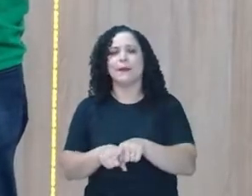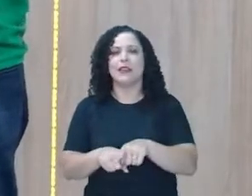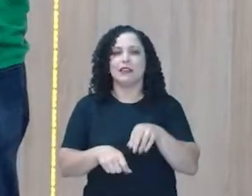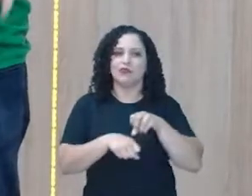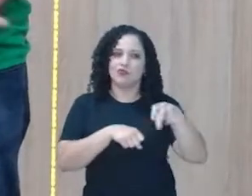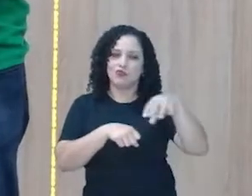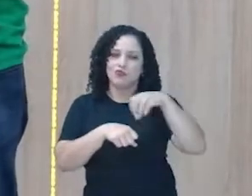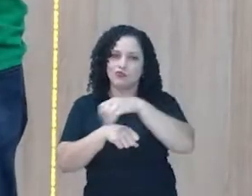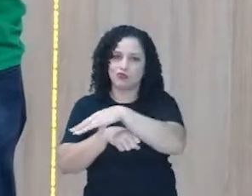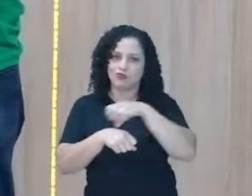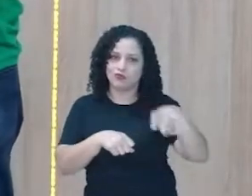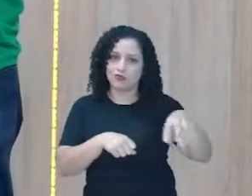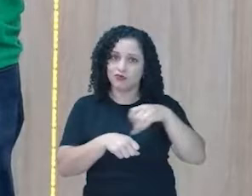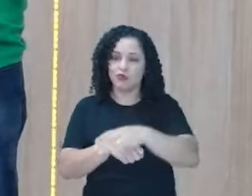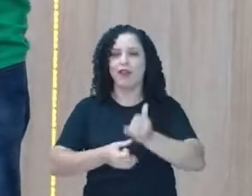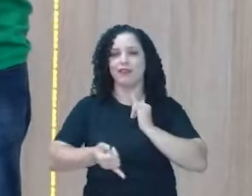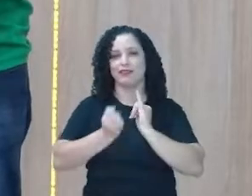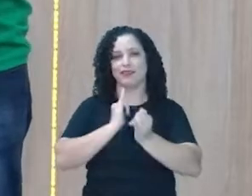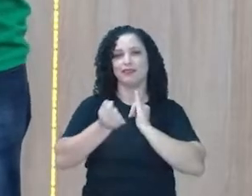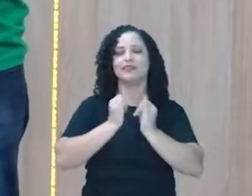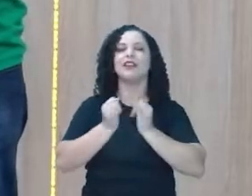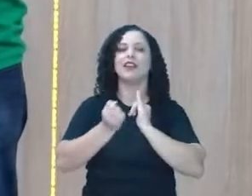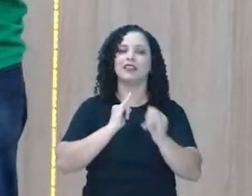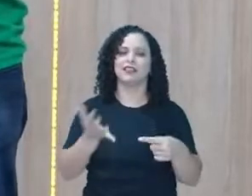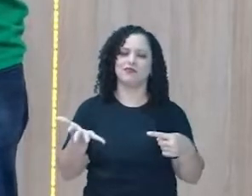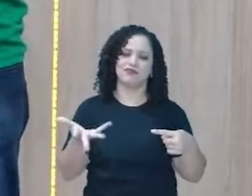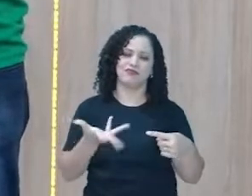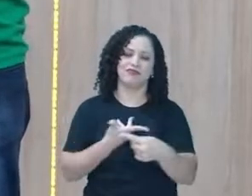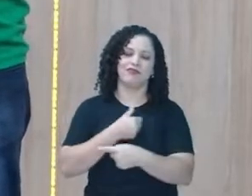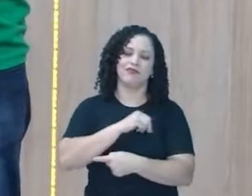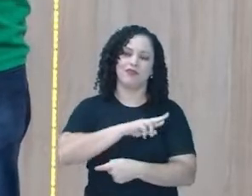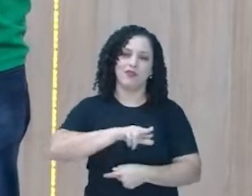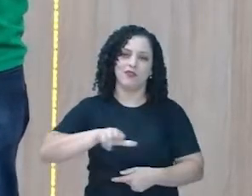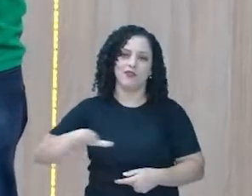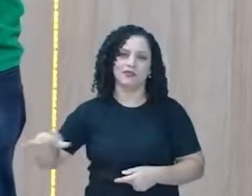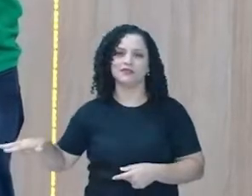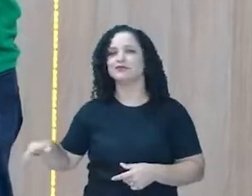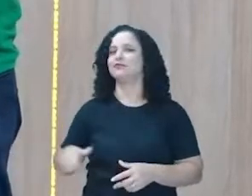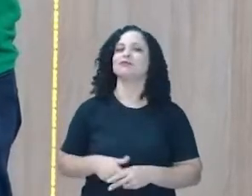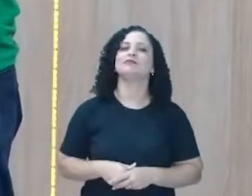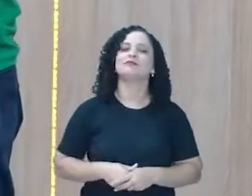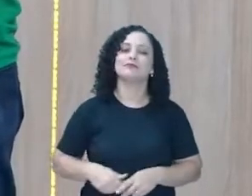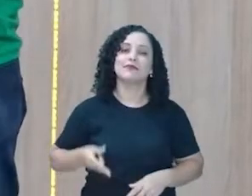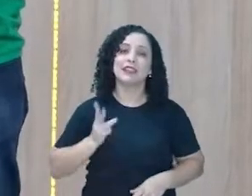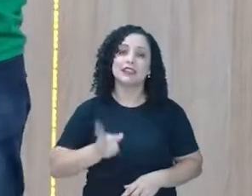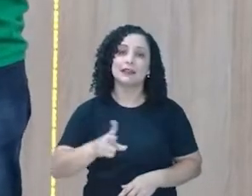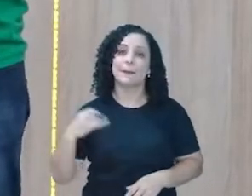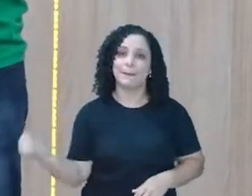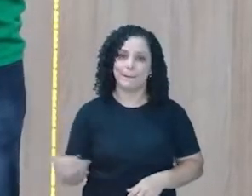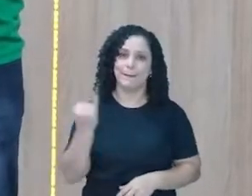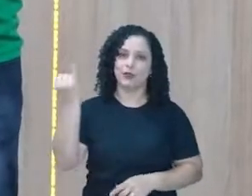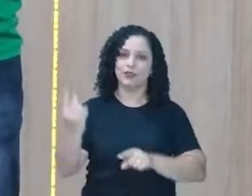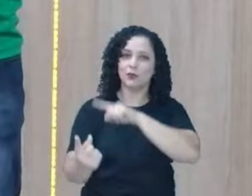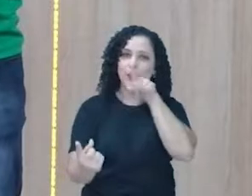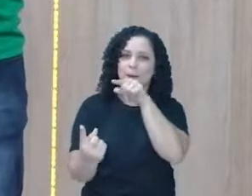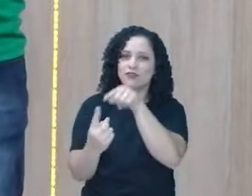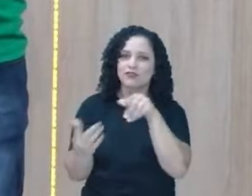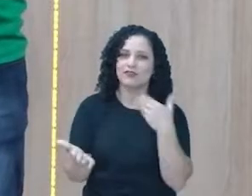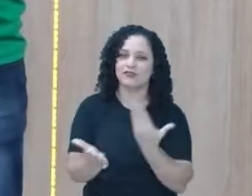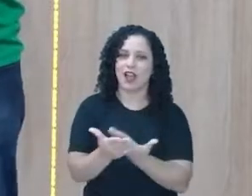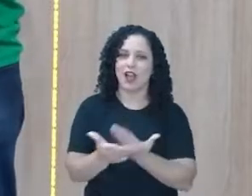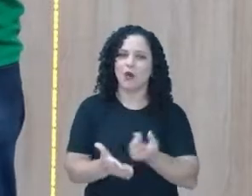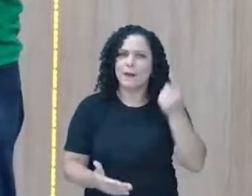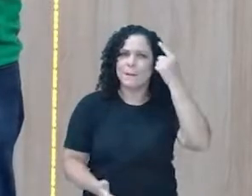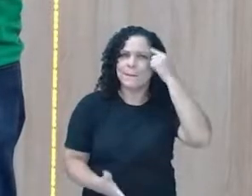de transmissão, né? Através da internet e por aí vai. Então, é sempre interessante, né? E o objetivo dessa aula é